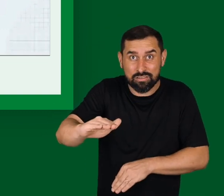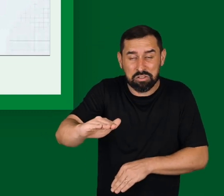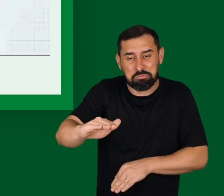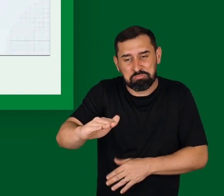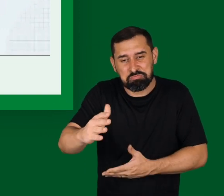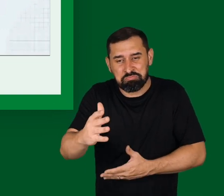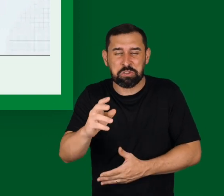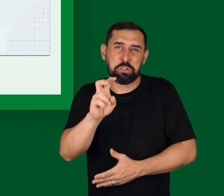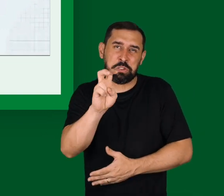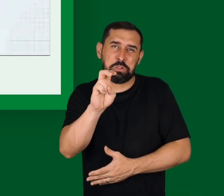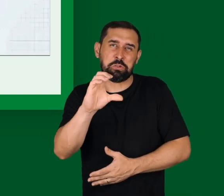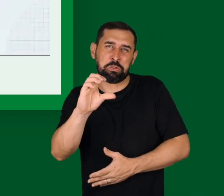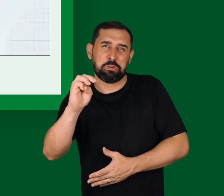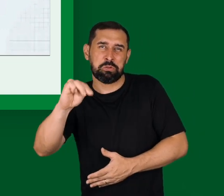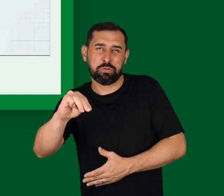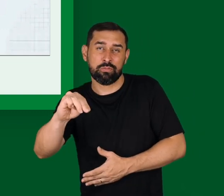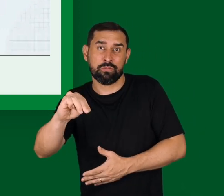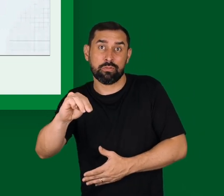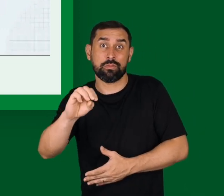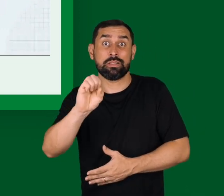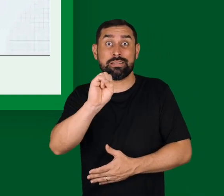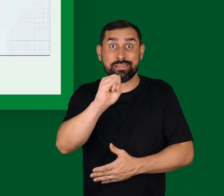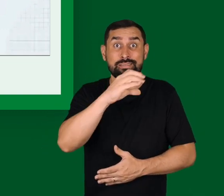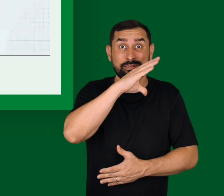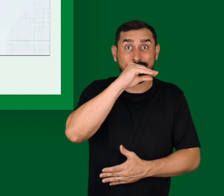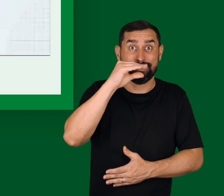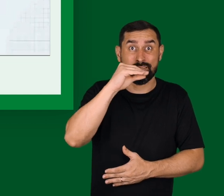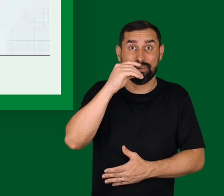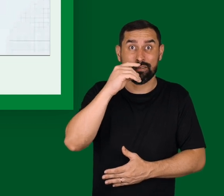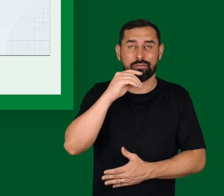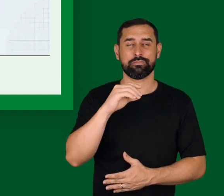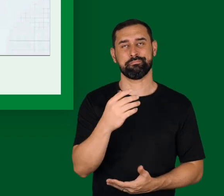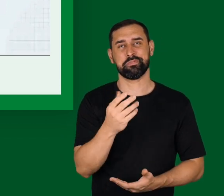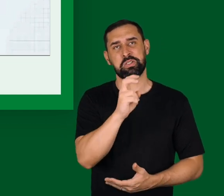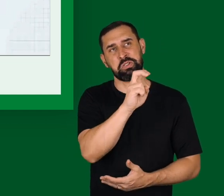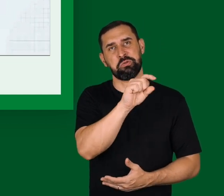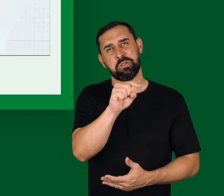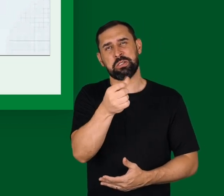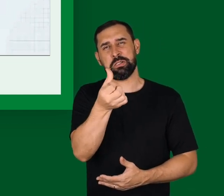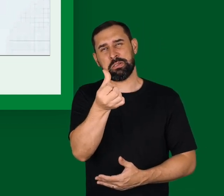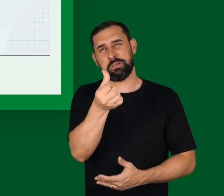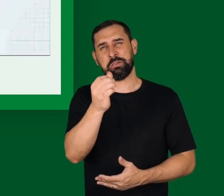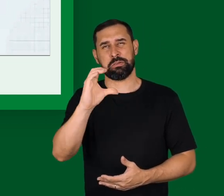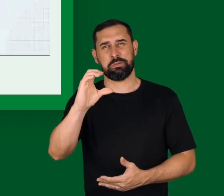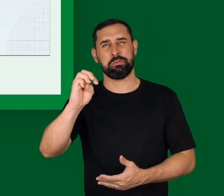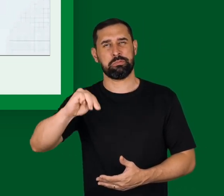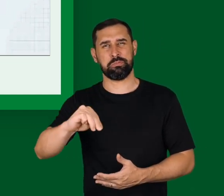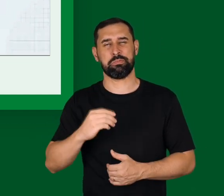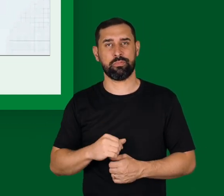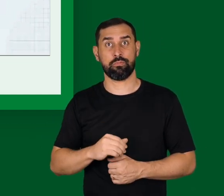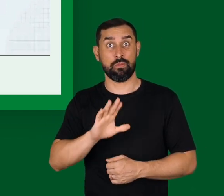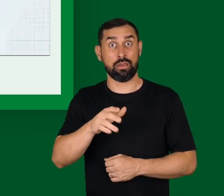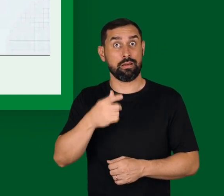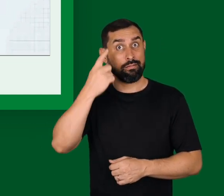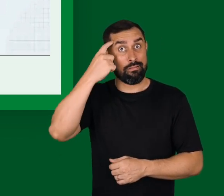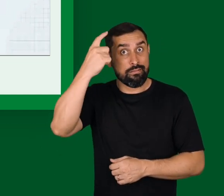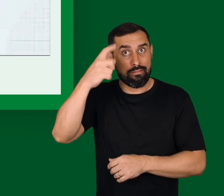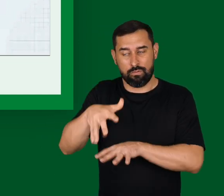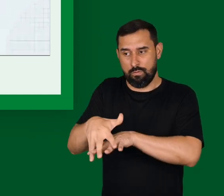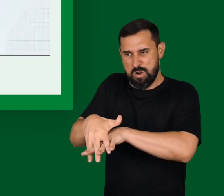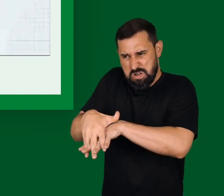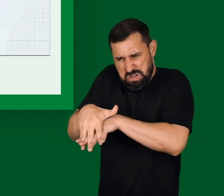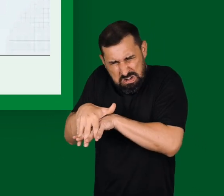na criança 5 e no adolescente de 5 a 6. Lembrando que não se pode usar